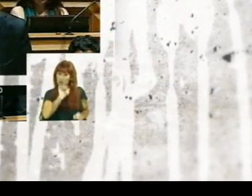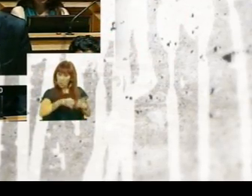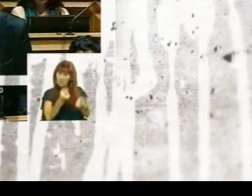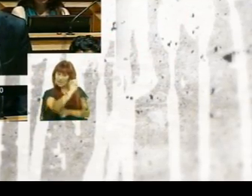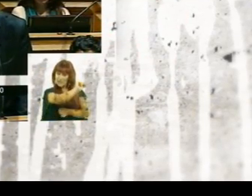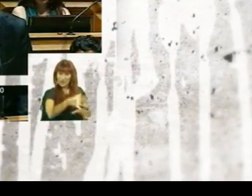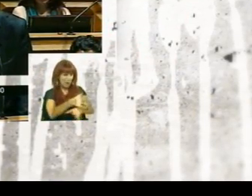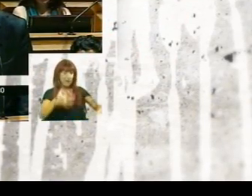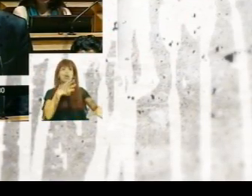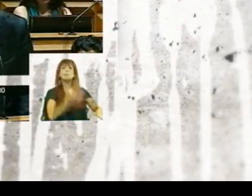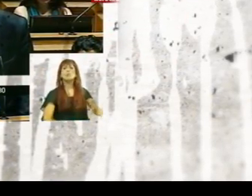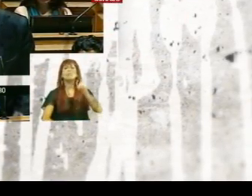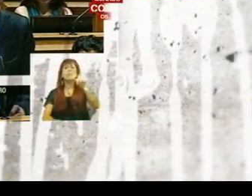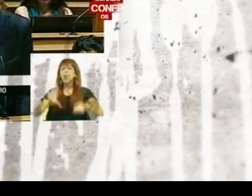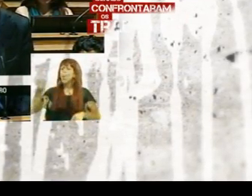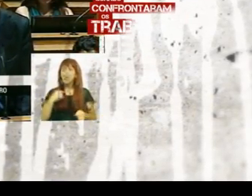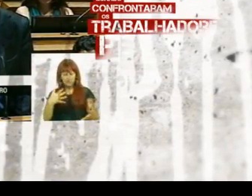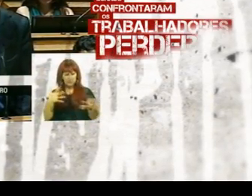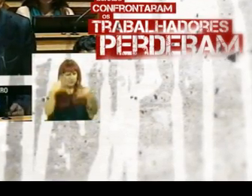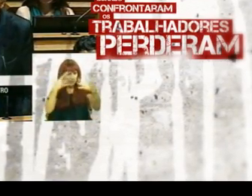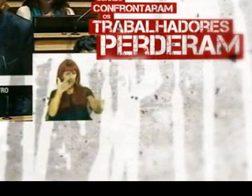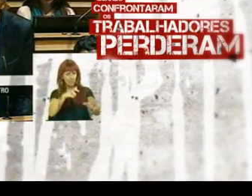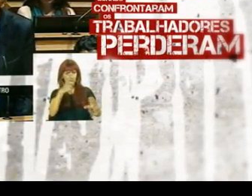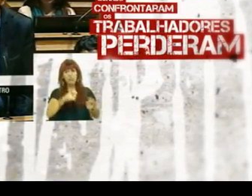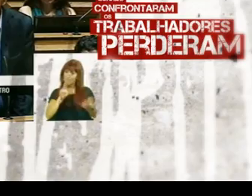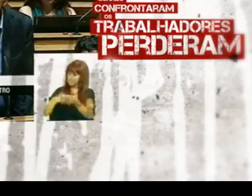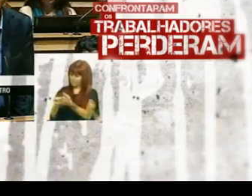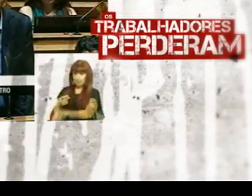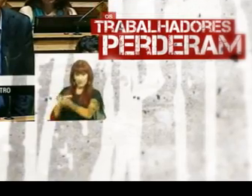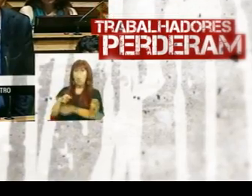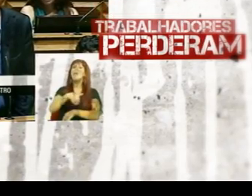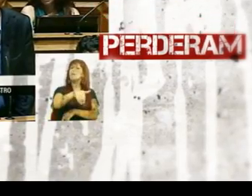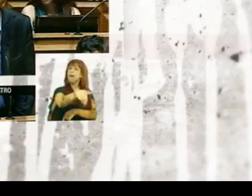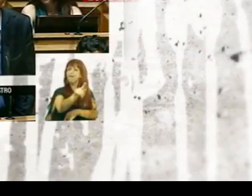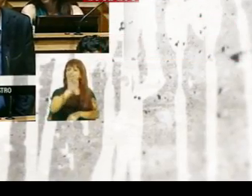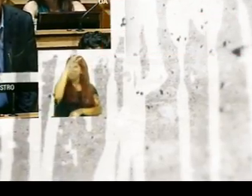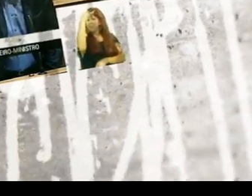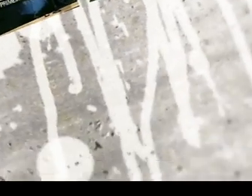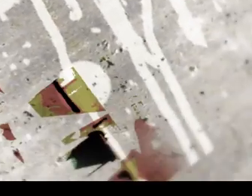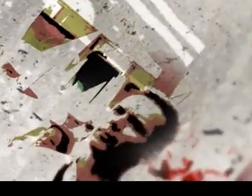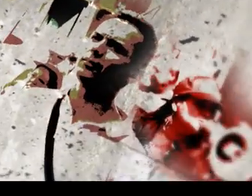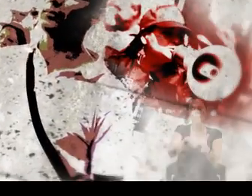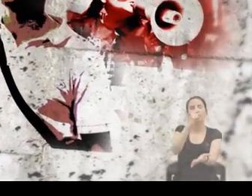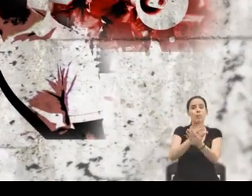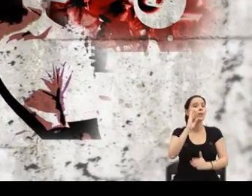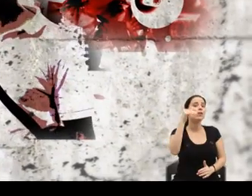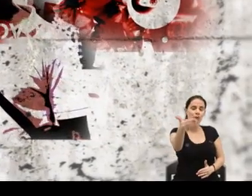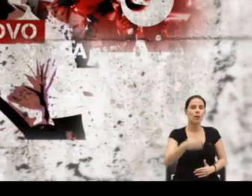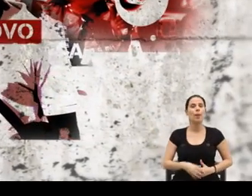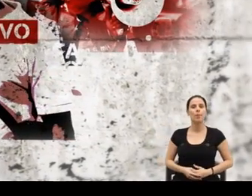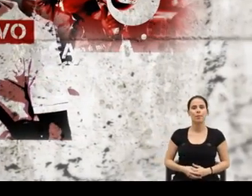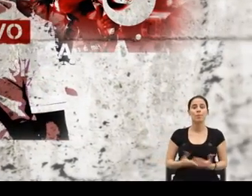seu partido com maiores absolutas, quando confrontaram os trabalhadores, perderam. Essa vai ser a primeira causa da sua derrota futura.